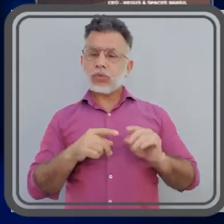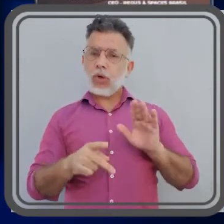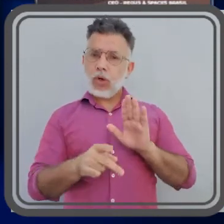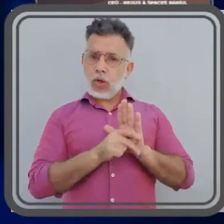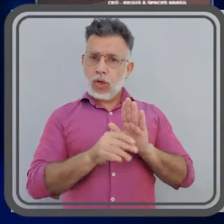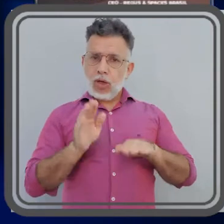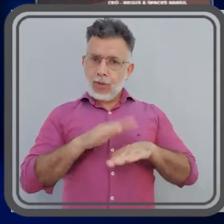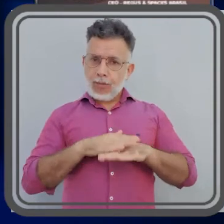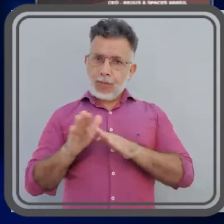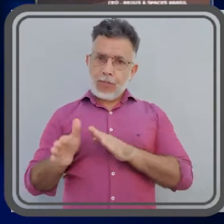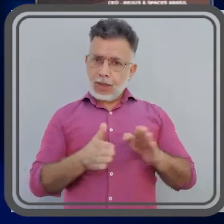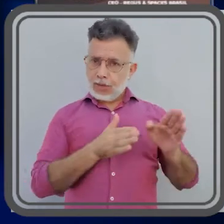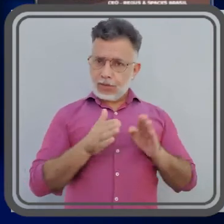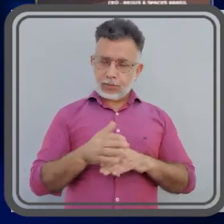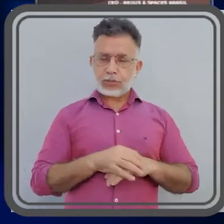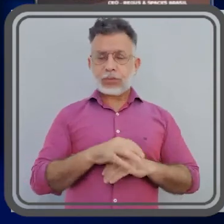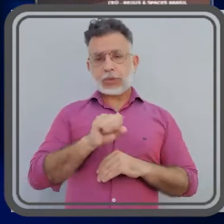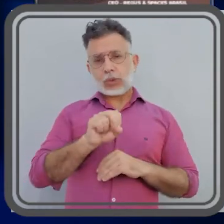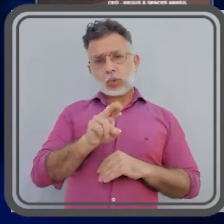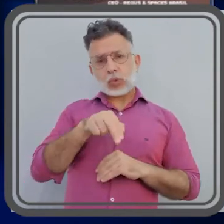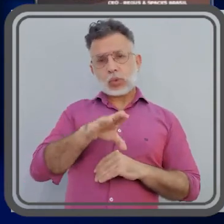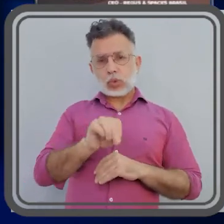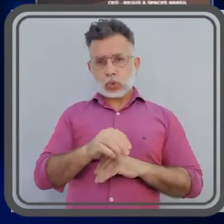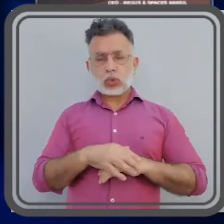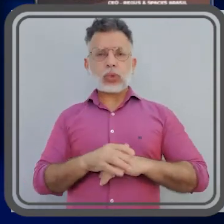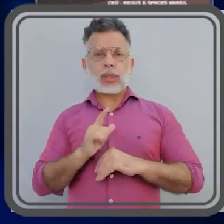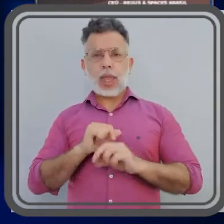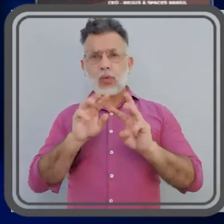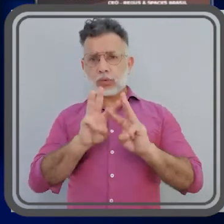Grupo Suno, porque a gente não tem só o site da Suno, tem outros sites também.